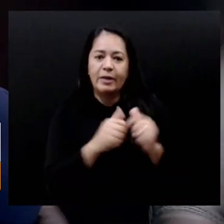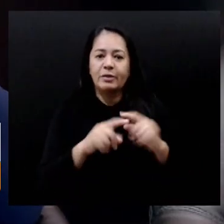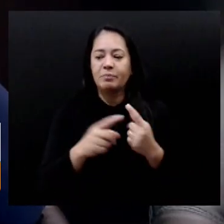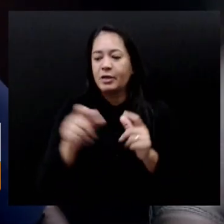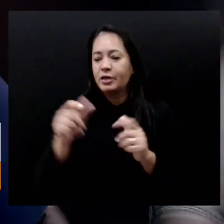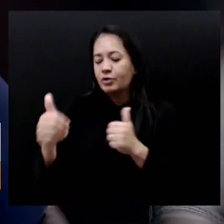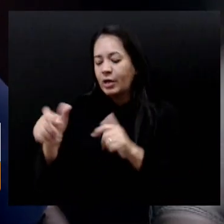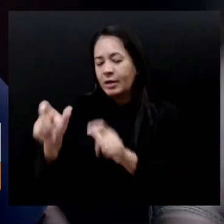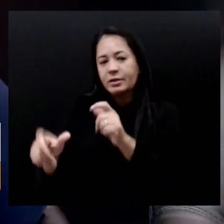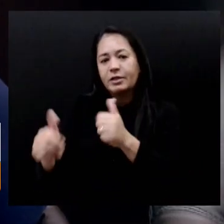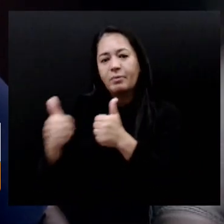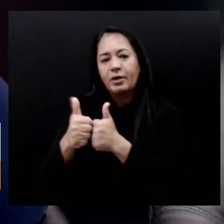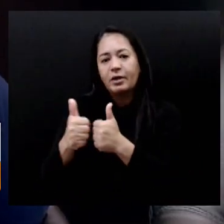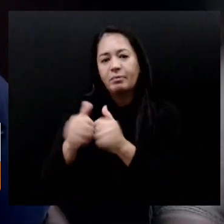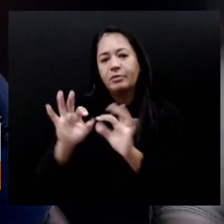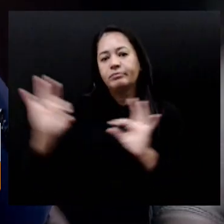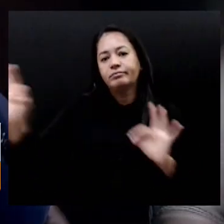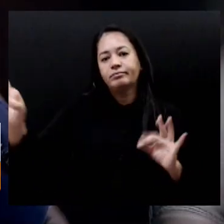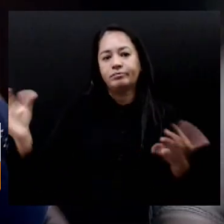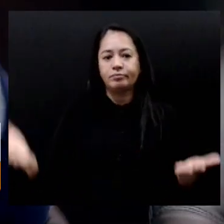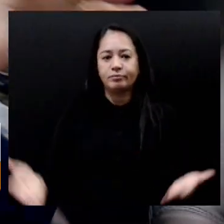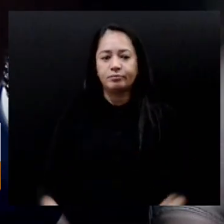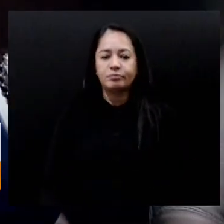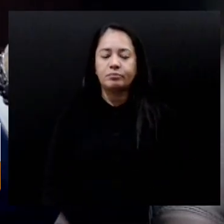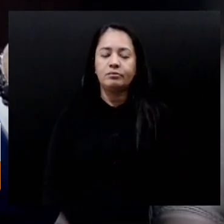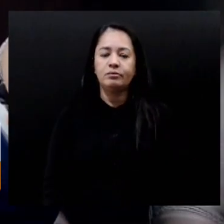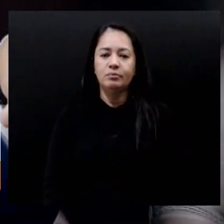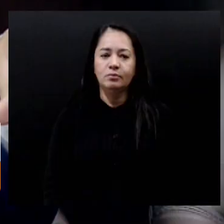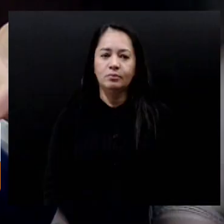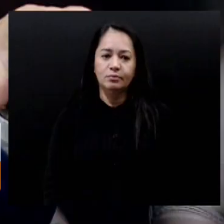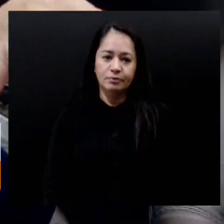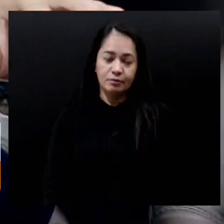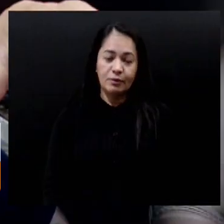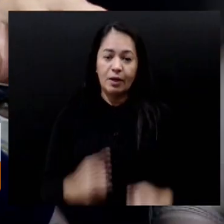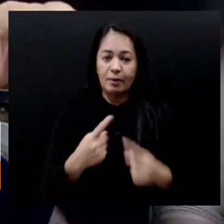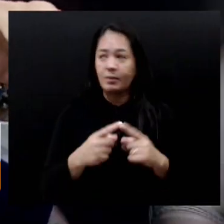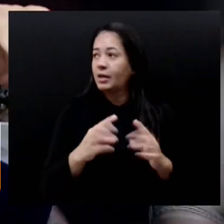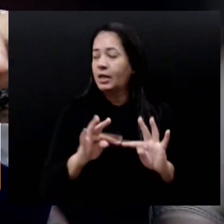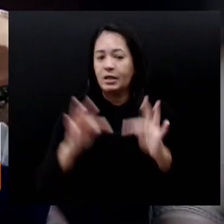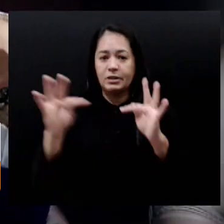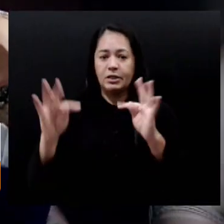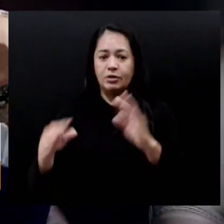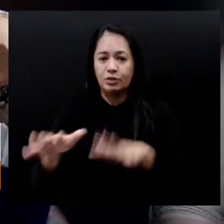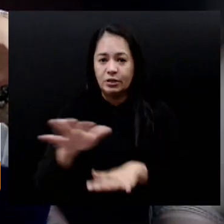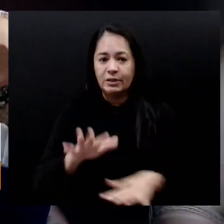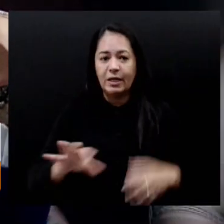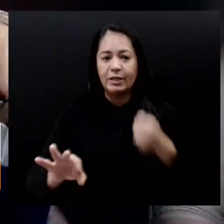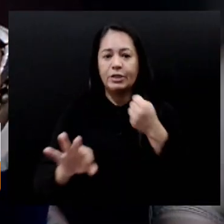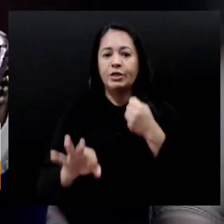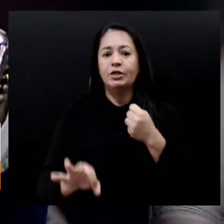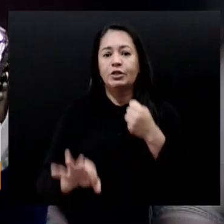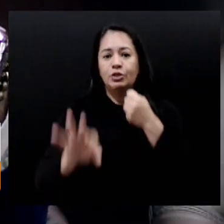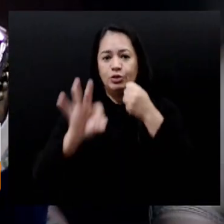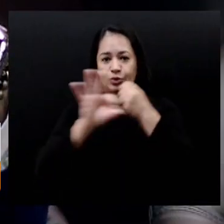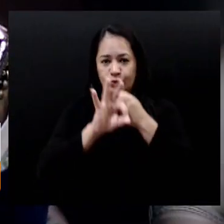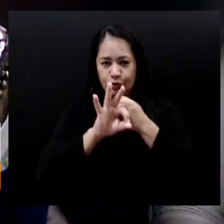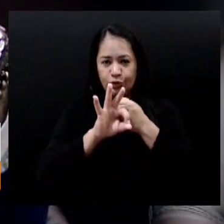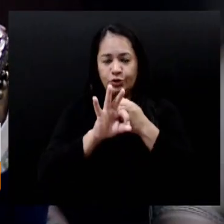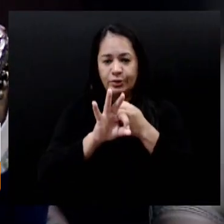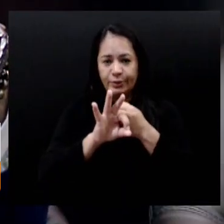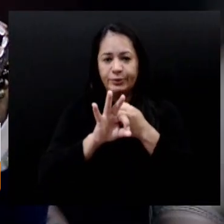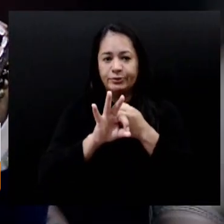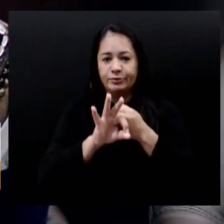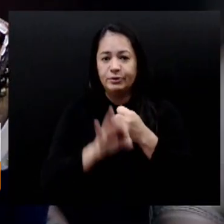esses problemas, sim. A, a tecnologia no direito tem sido muito interessante, Sim, tá? sim. Primeiro